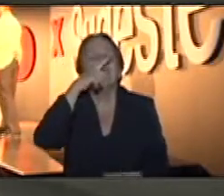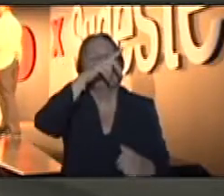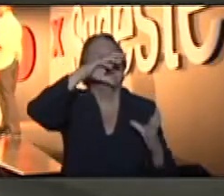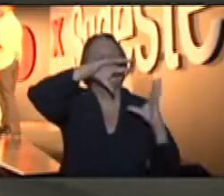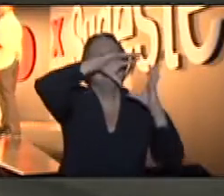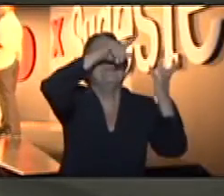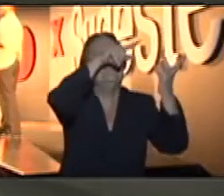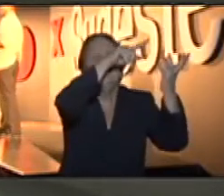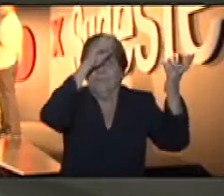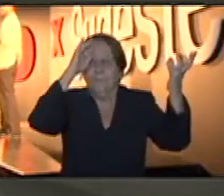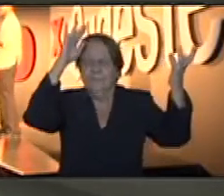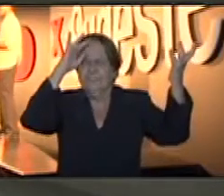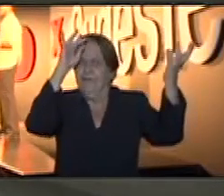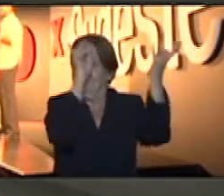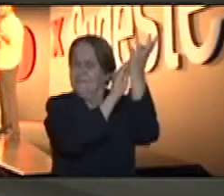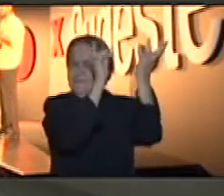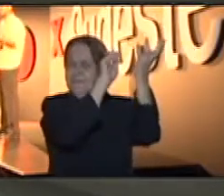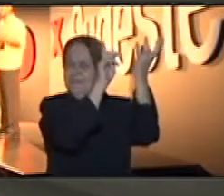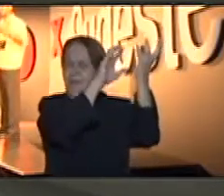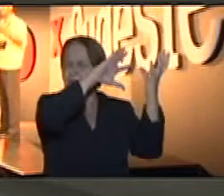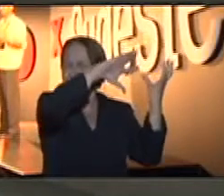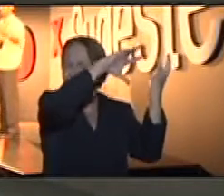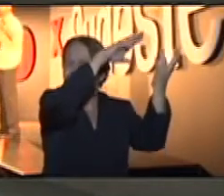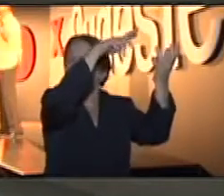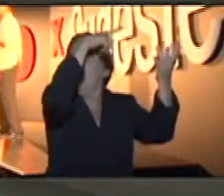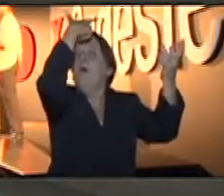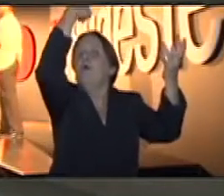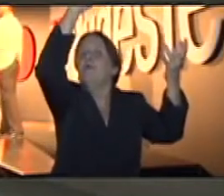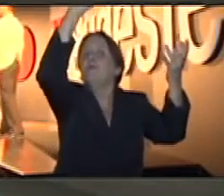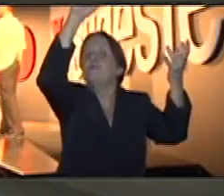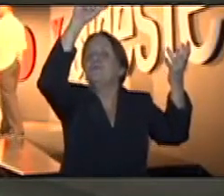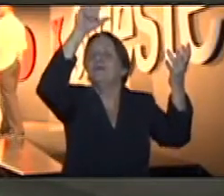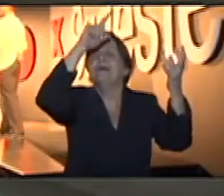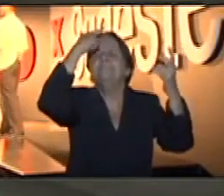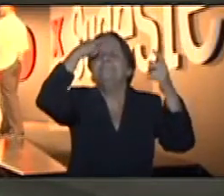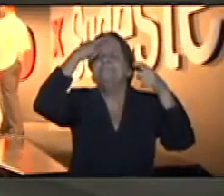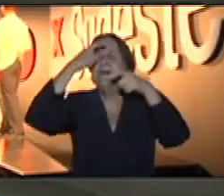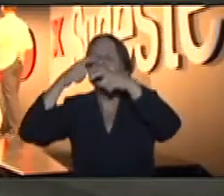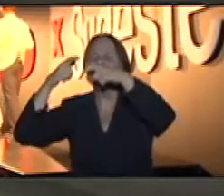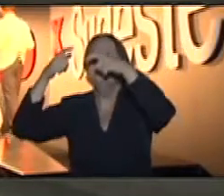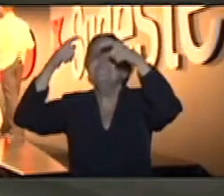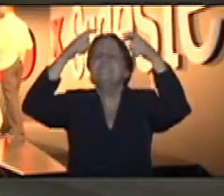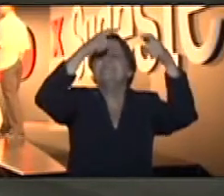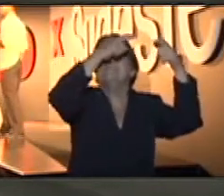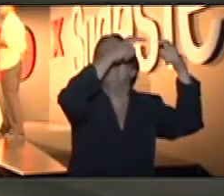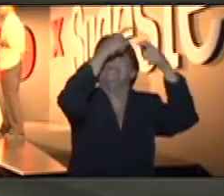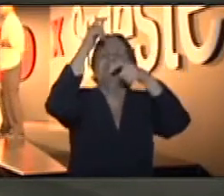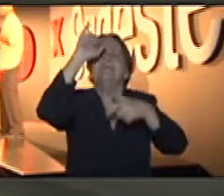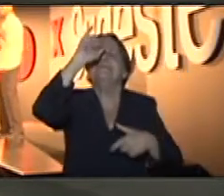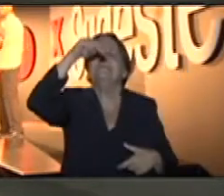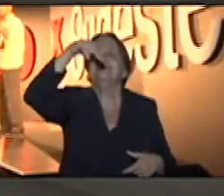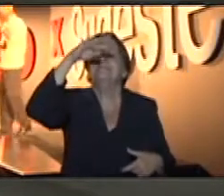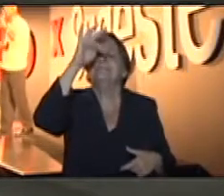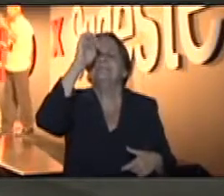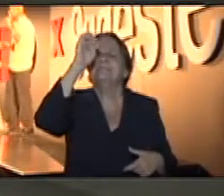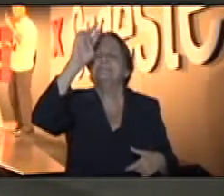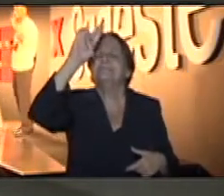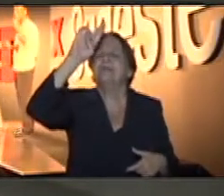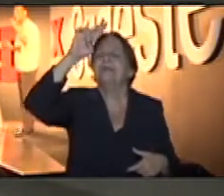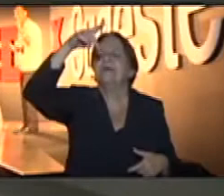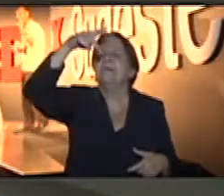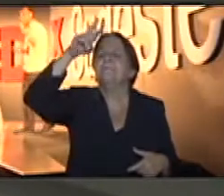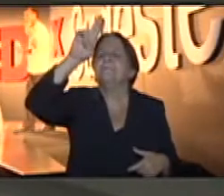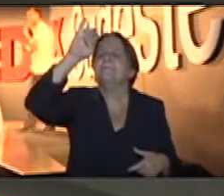história surreal essa história se passou dentro de uma nave Estelar a enterprise Essas duas